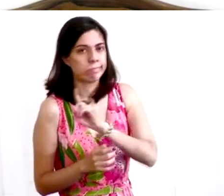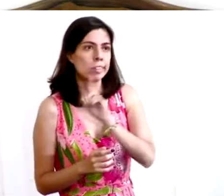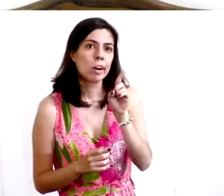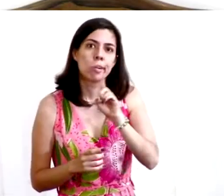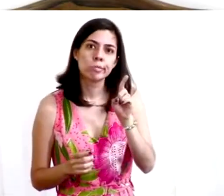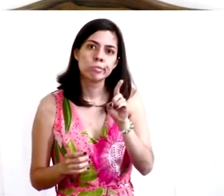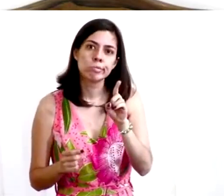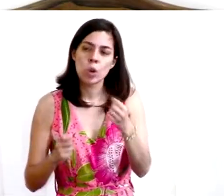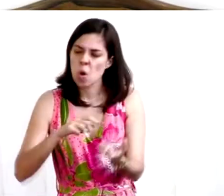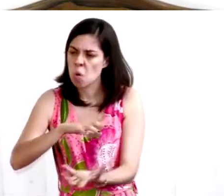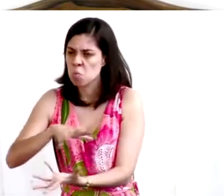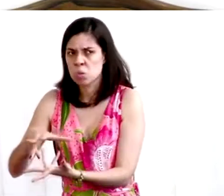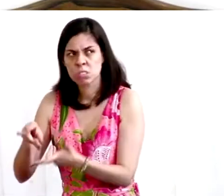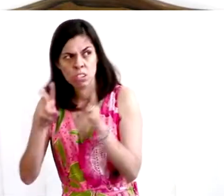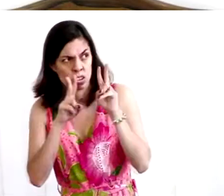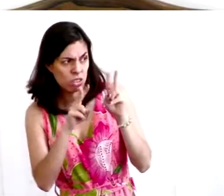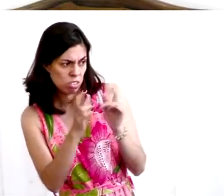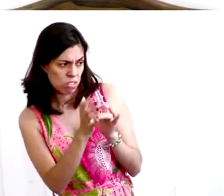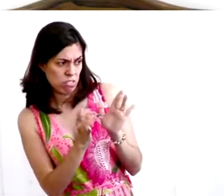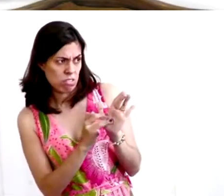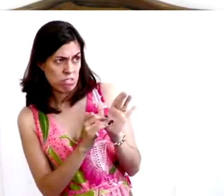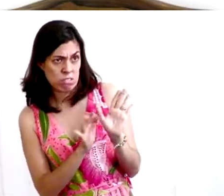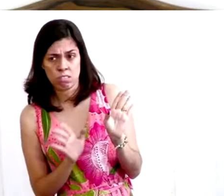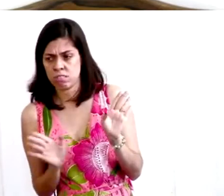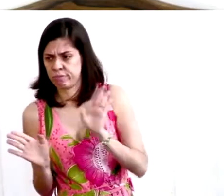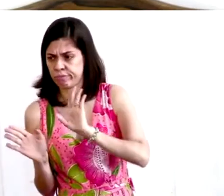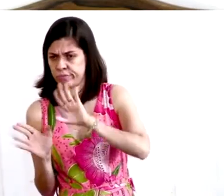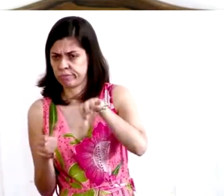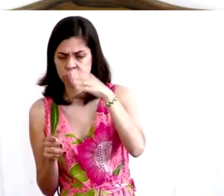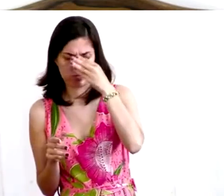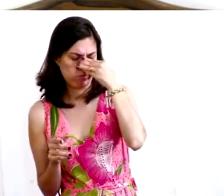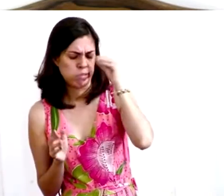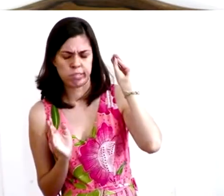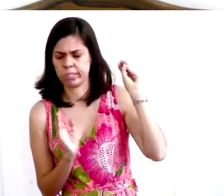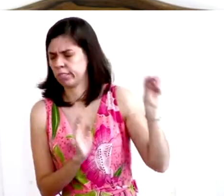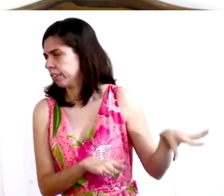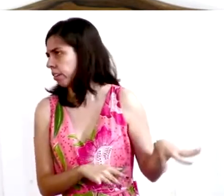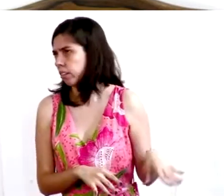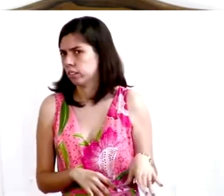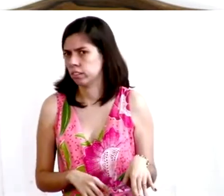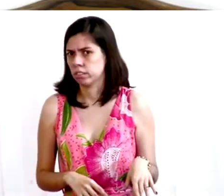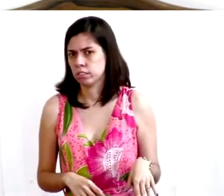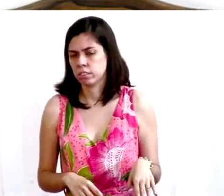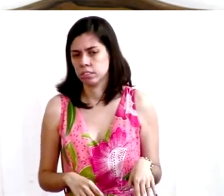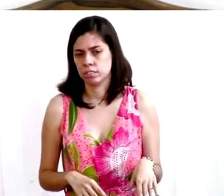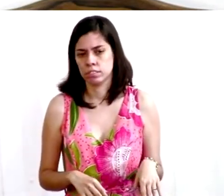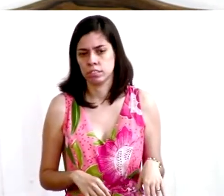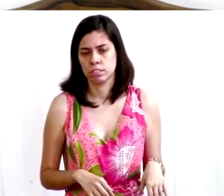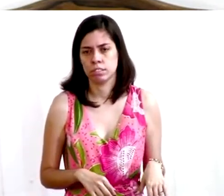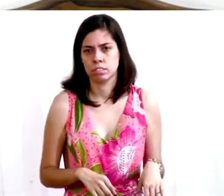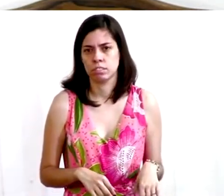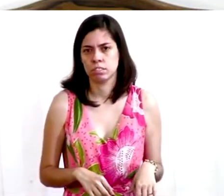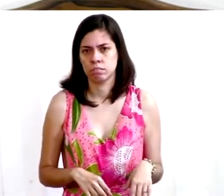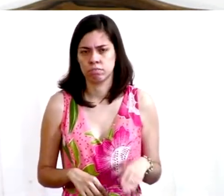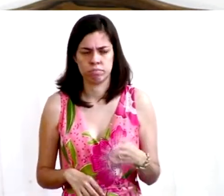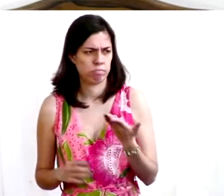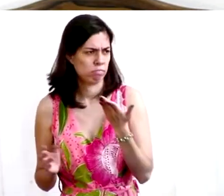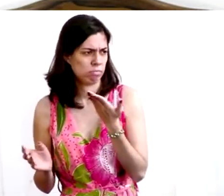disse: hipócritas, vocês vivem para os outros, mas não vivem para Deus. O Senhor Jesus Cristo olhou para os publicanos